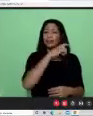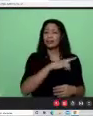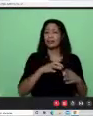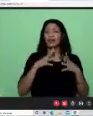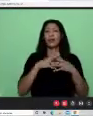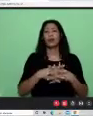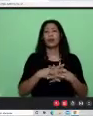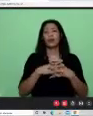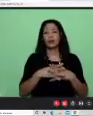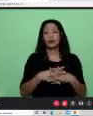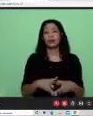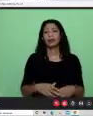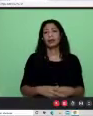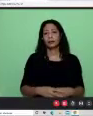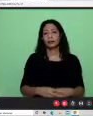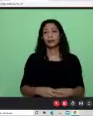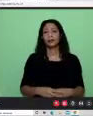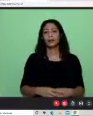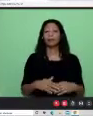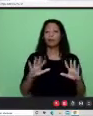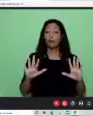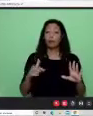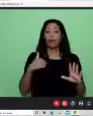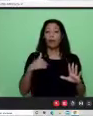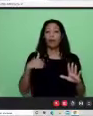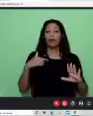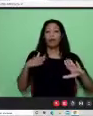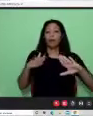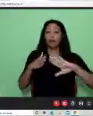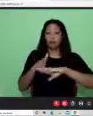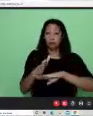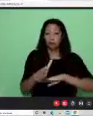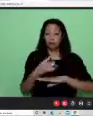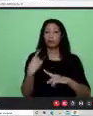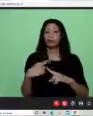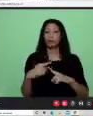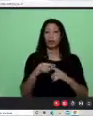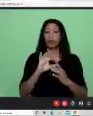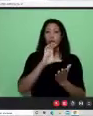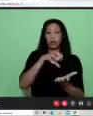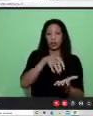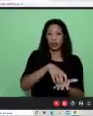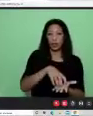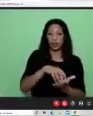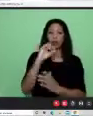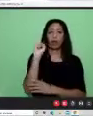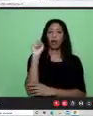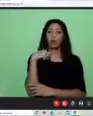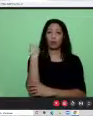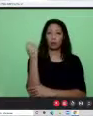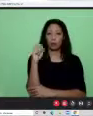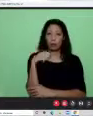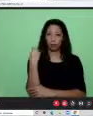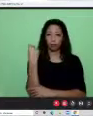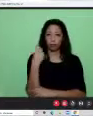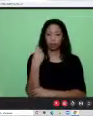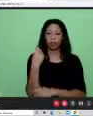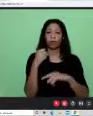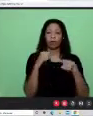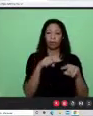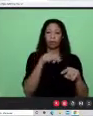Lima. E aí estive lá porque o centro de reabilitação, o centro municipal de reabilitação, está